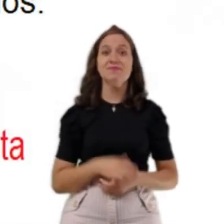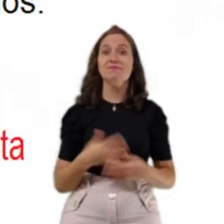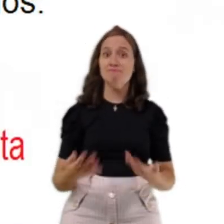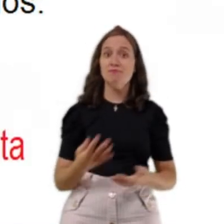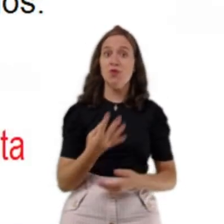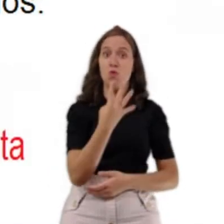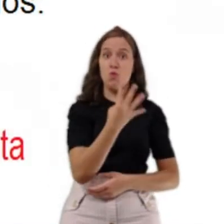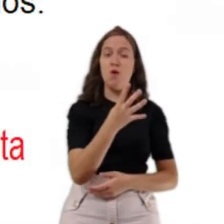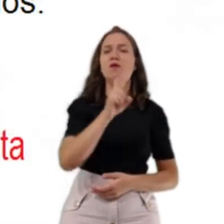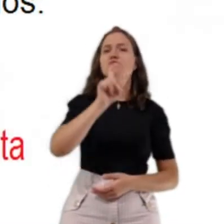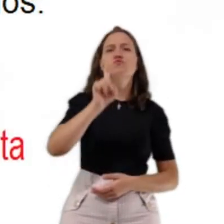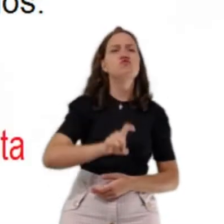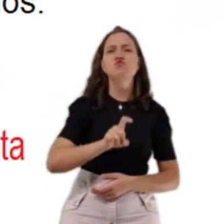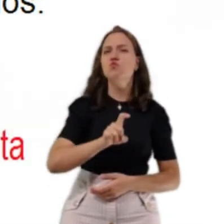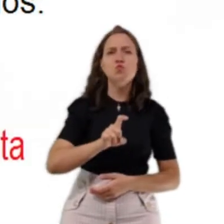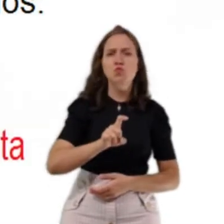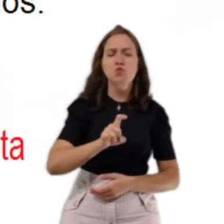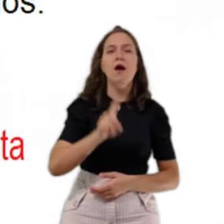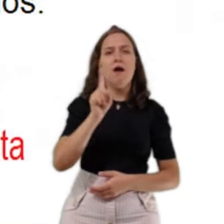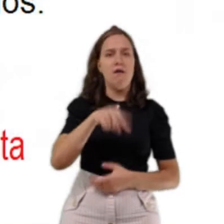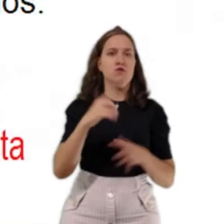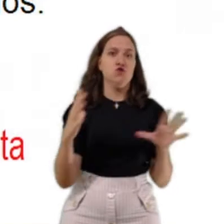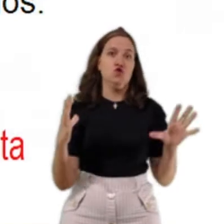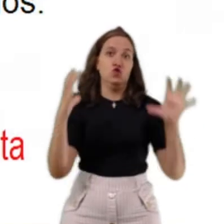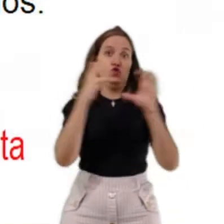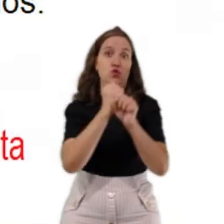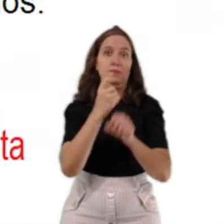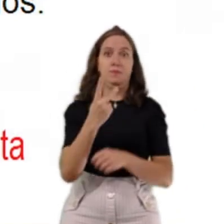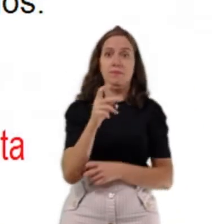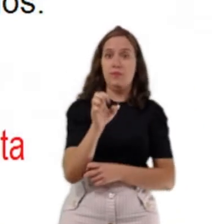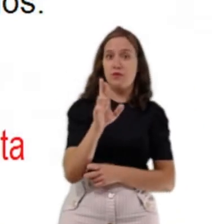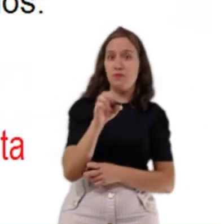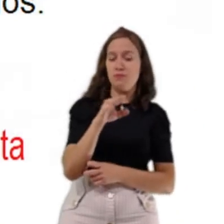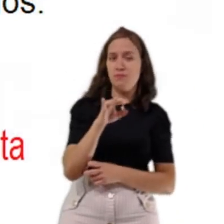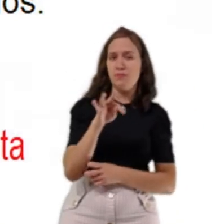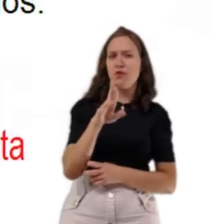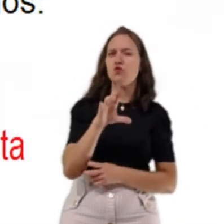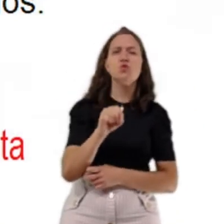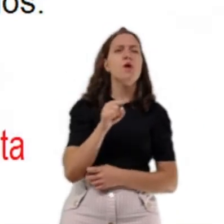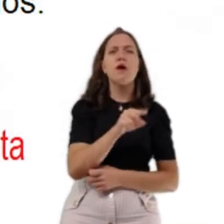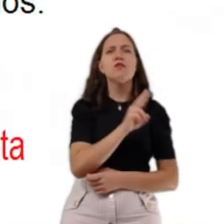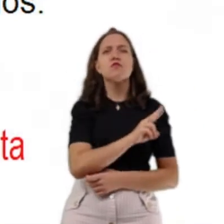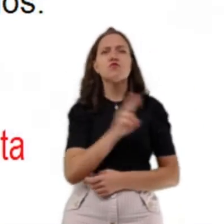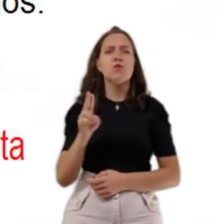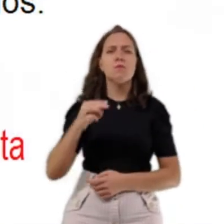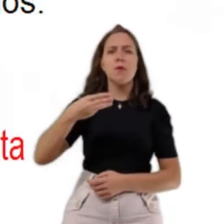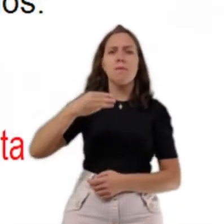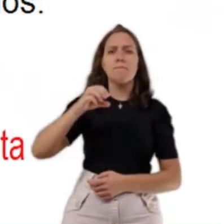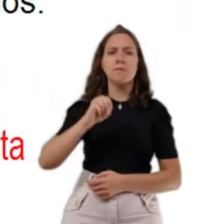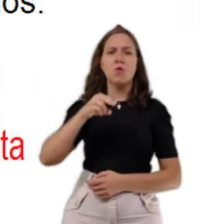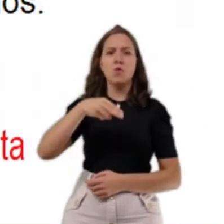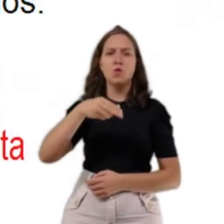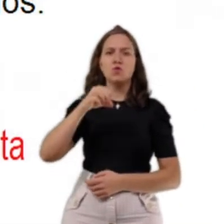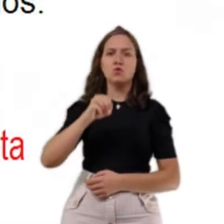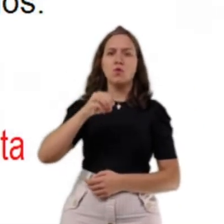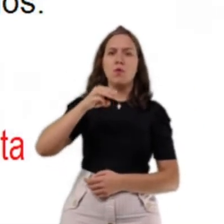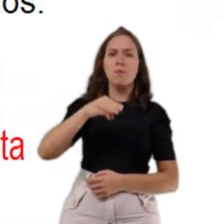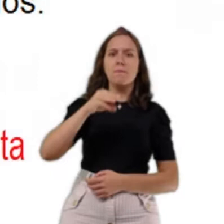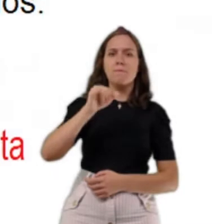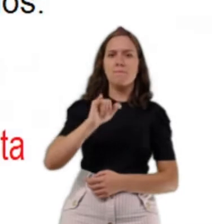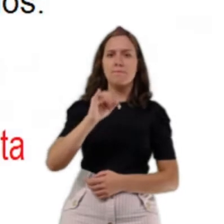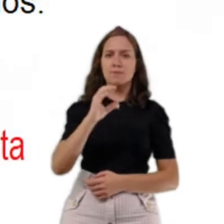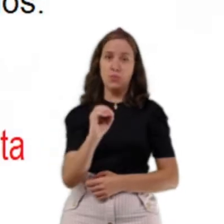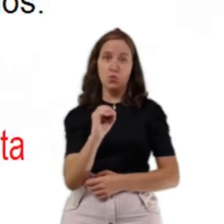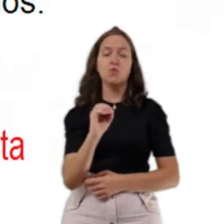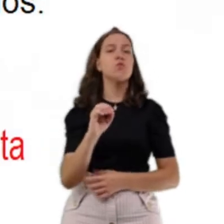e4x é o perímetro desse quadrado e ele é chamado de monômio mono você vai lembrar